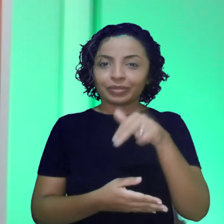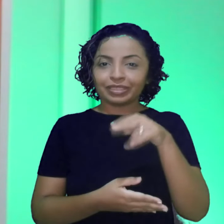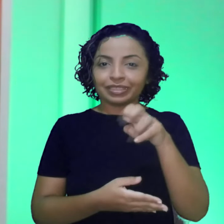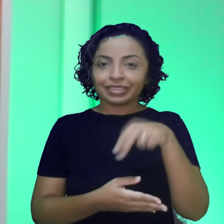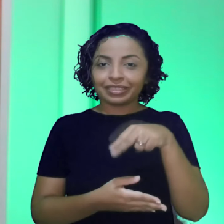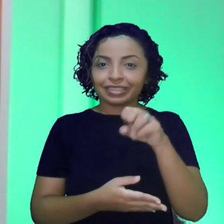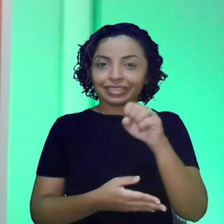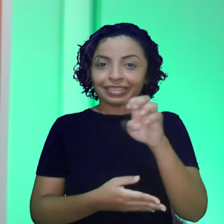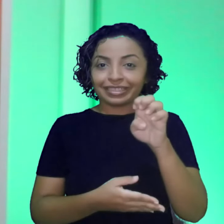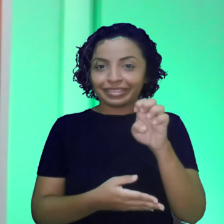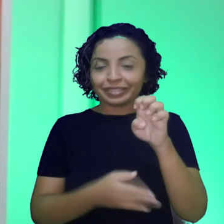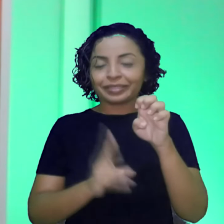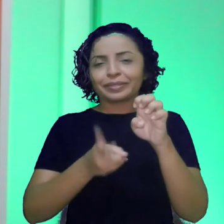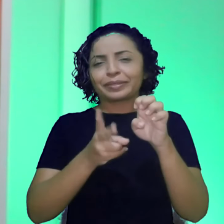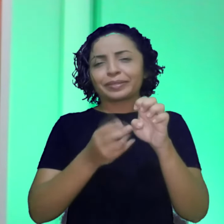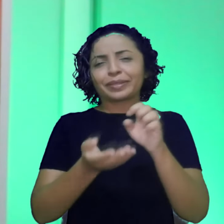lançamentos e